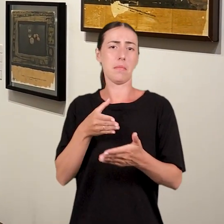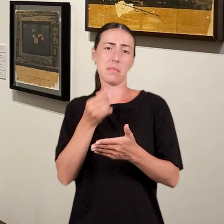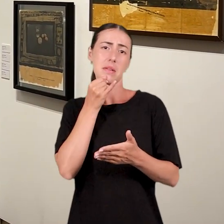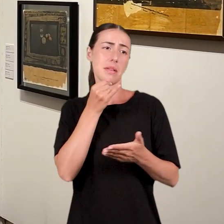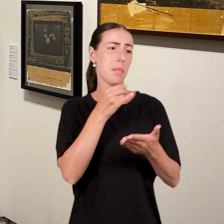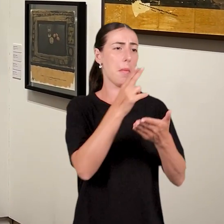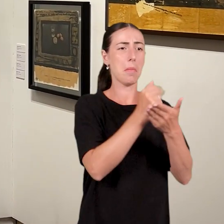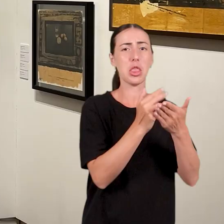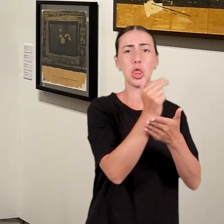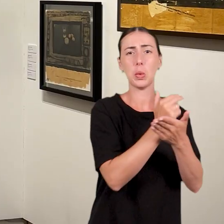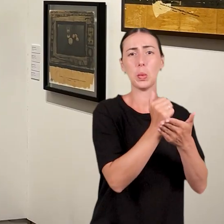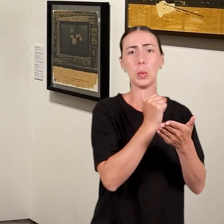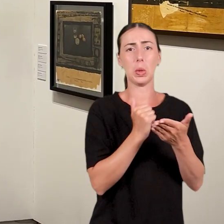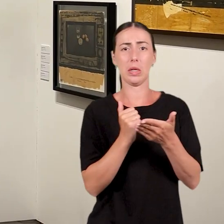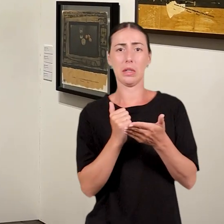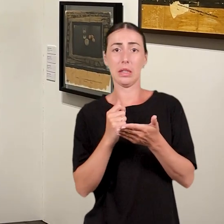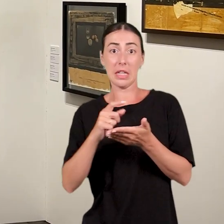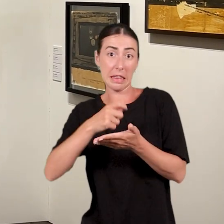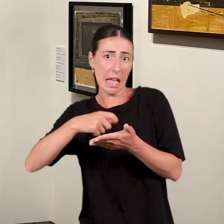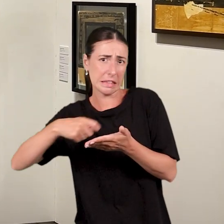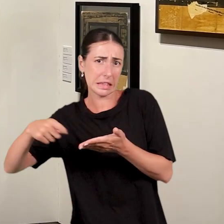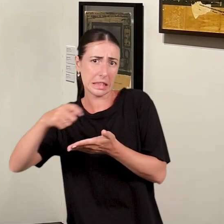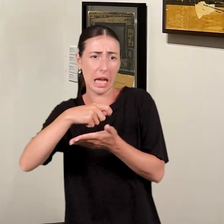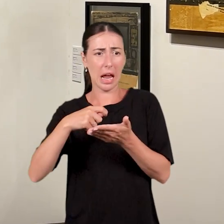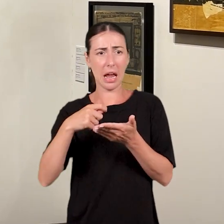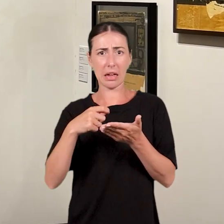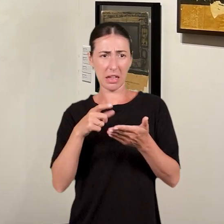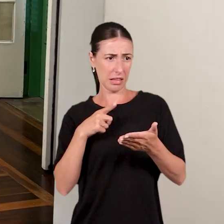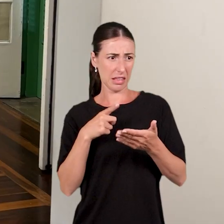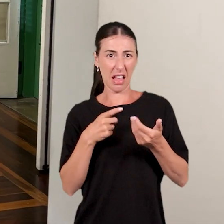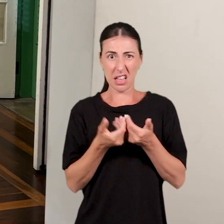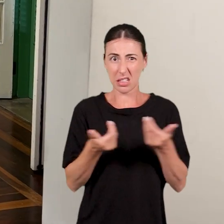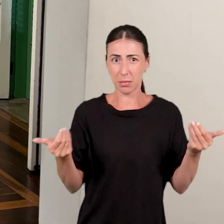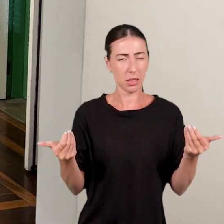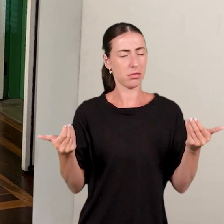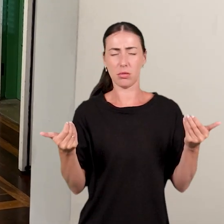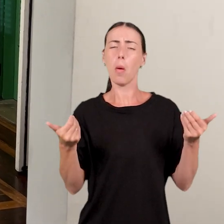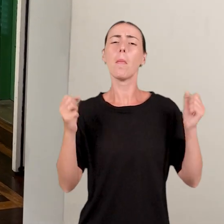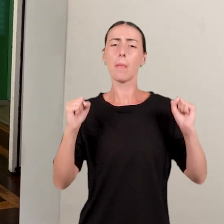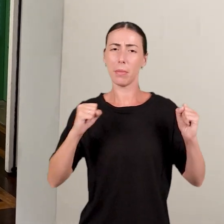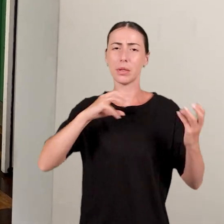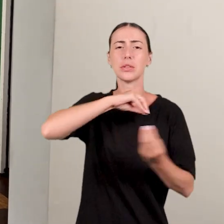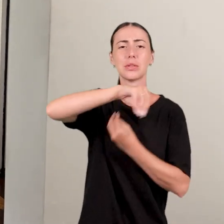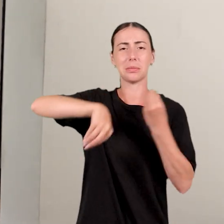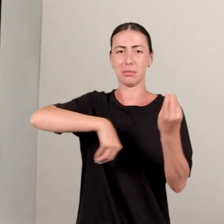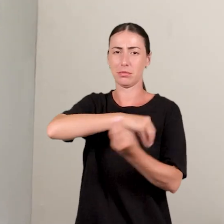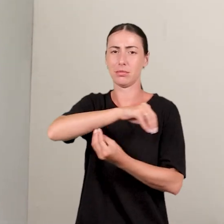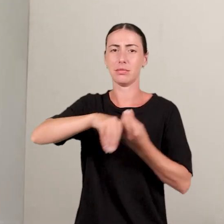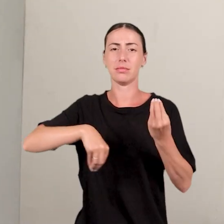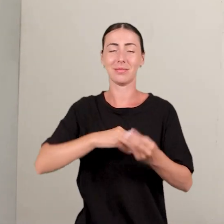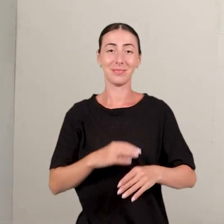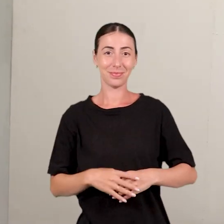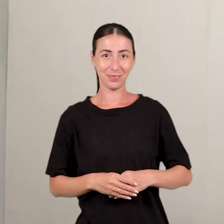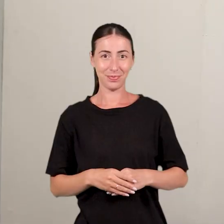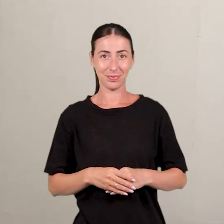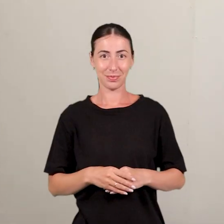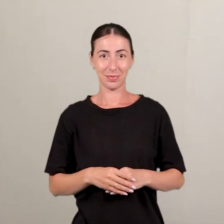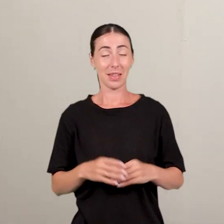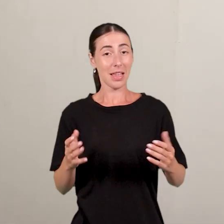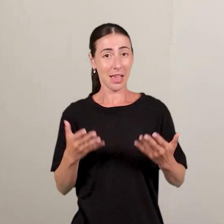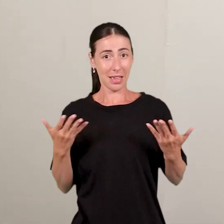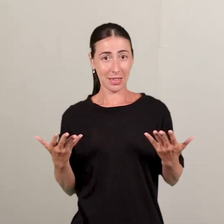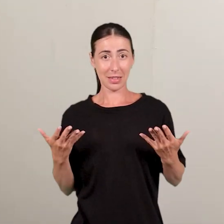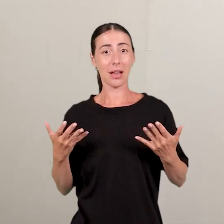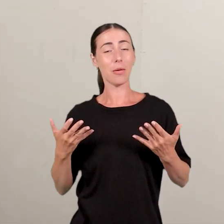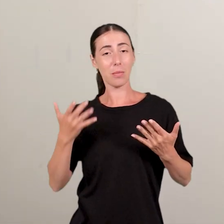rígidas entre pintura, escultura ou desenho. A recorrência a um aspecto transversal da obra de Gaiardi foi o ponto